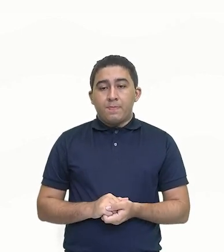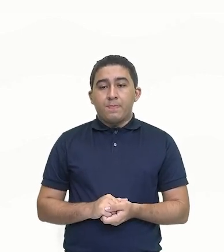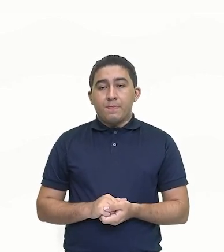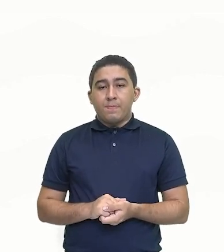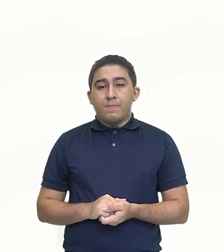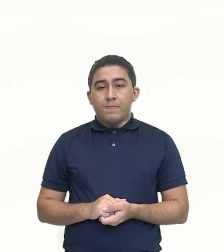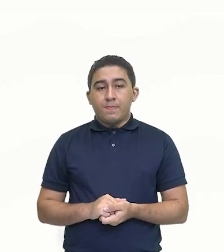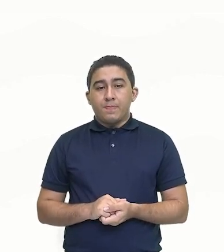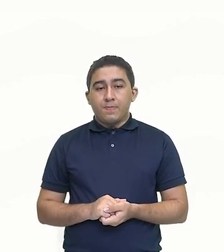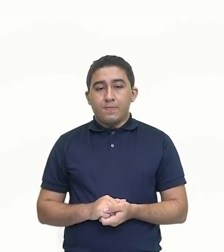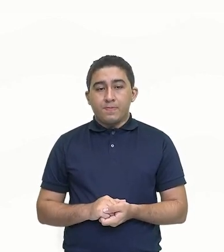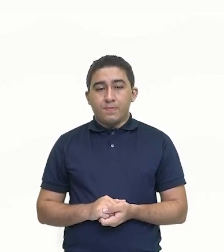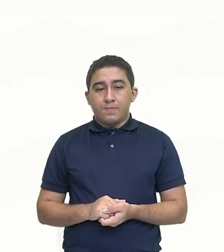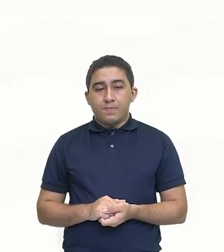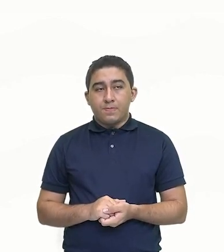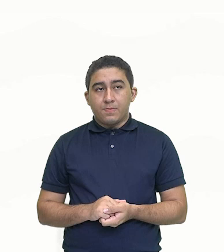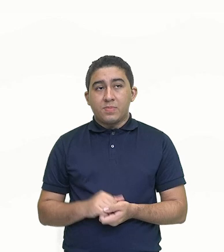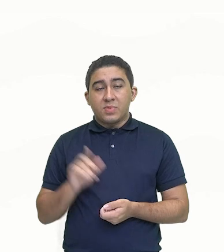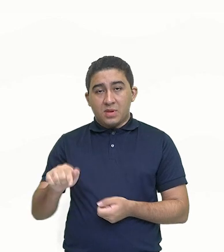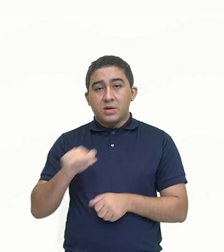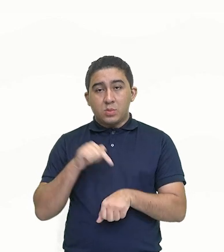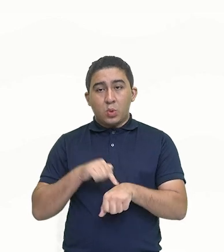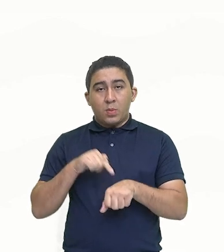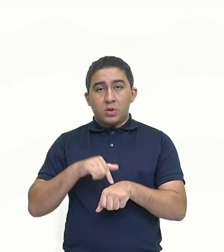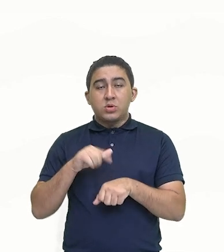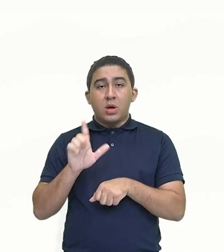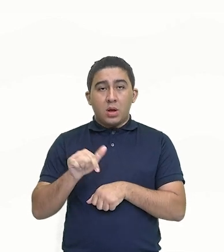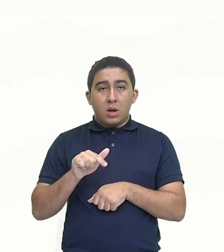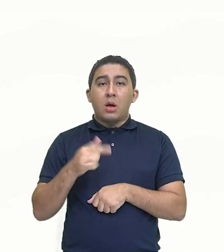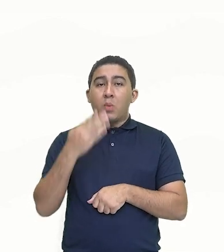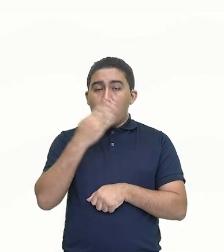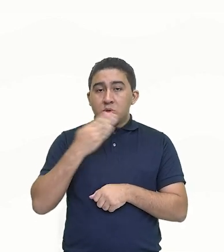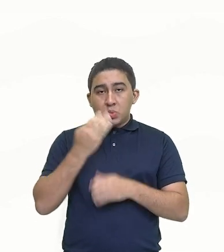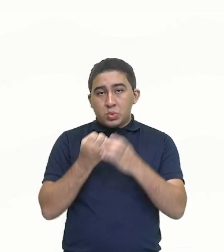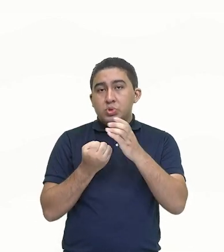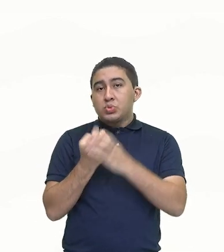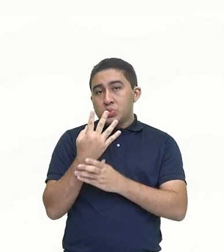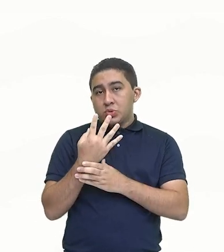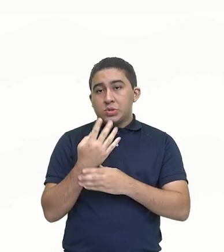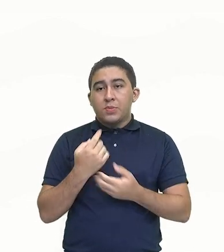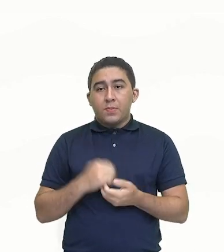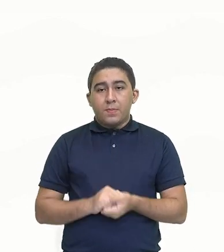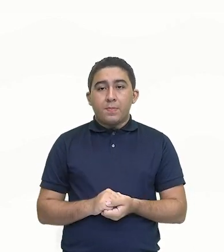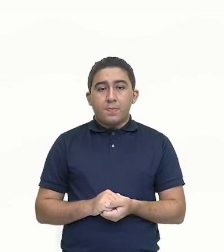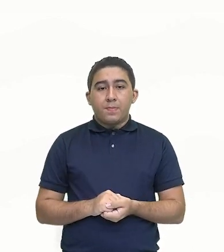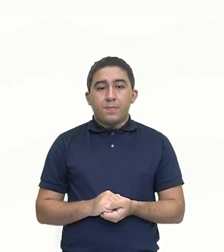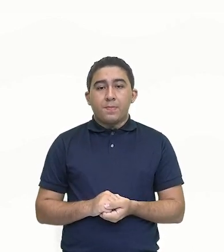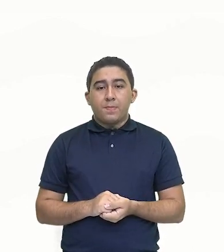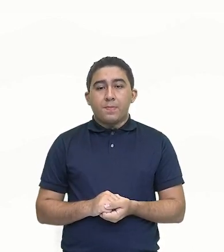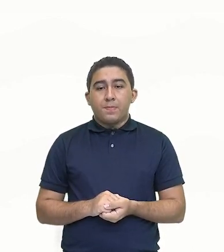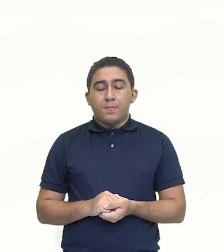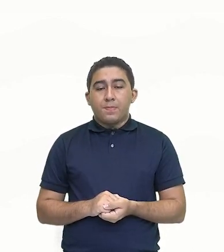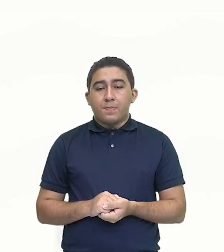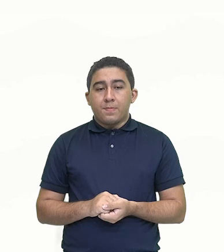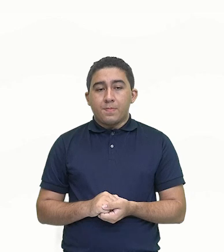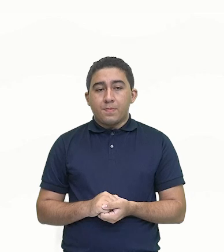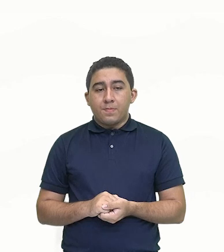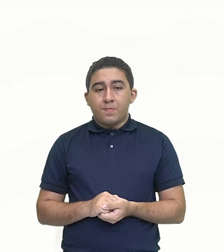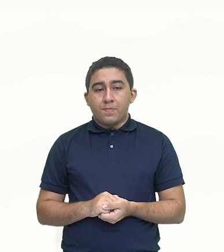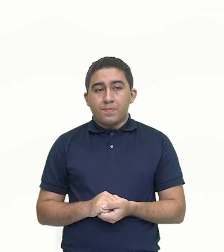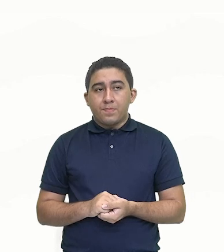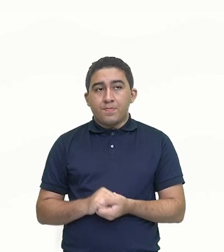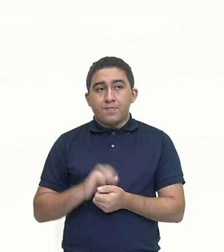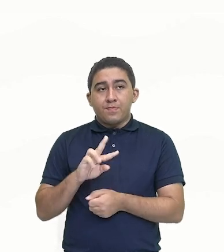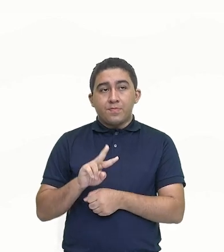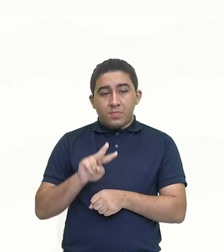produção desse açúcar, né, tão importante aí nesse processo metabólico. E depois dessa